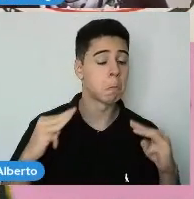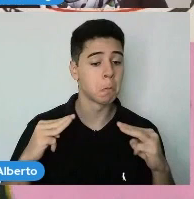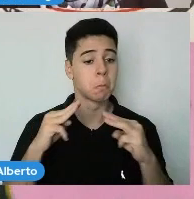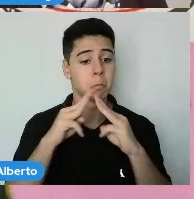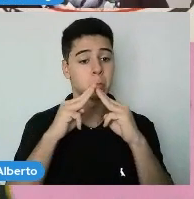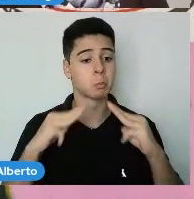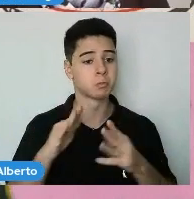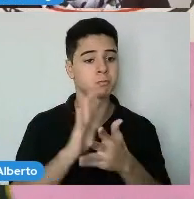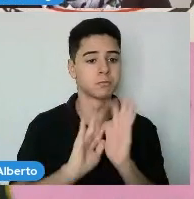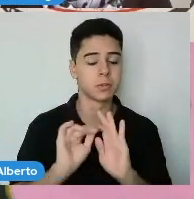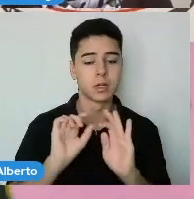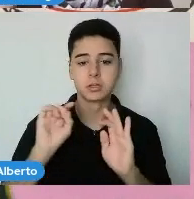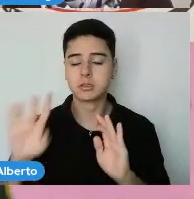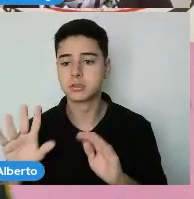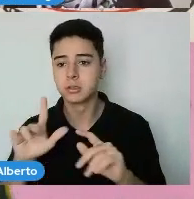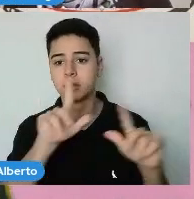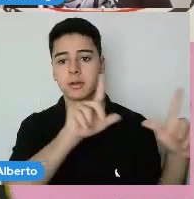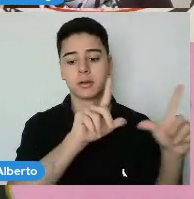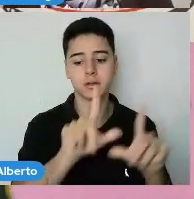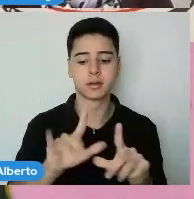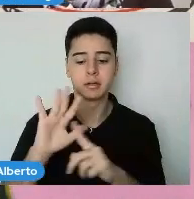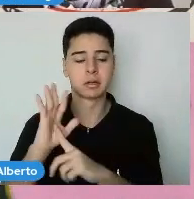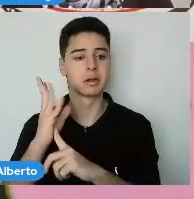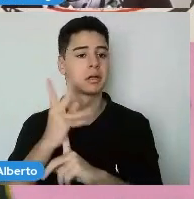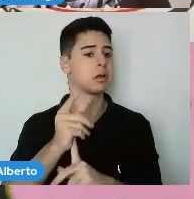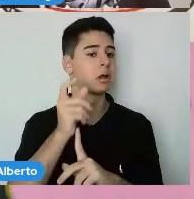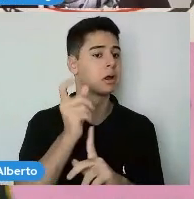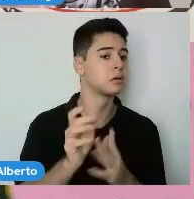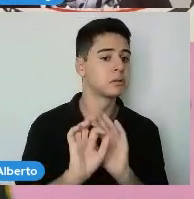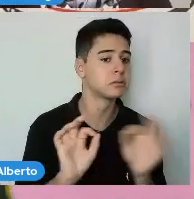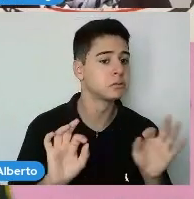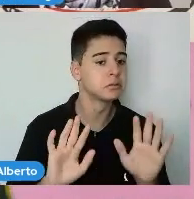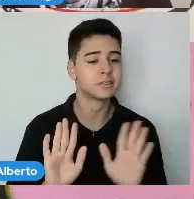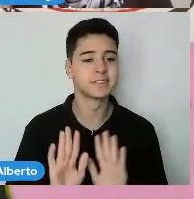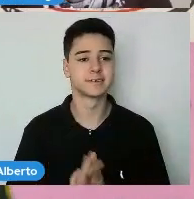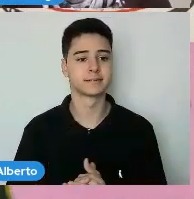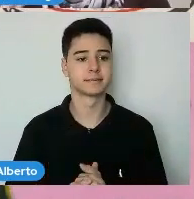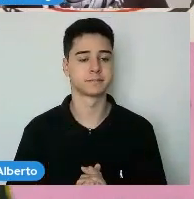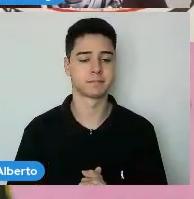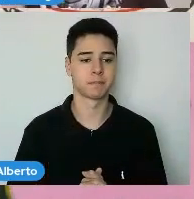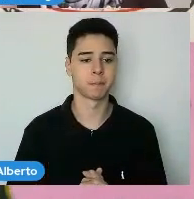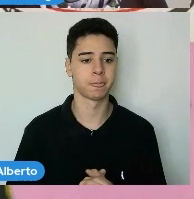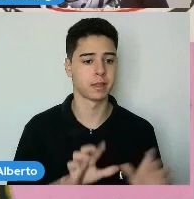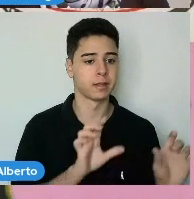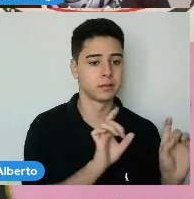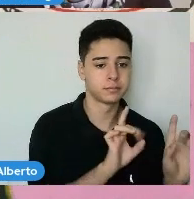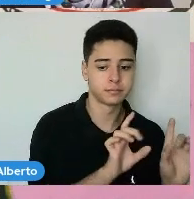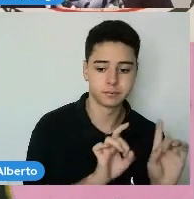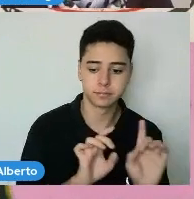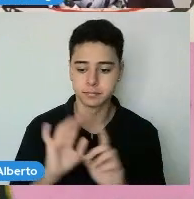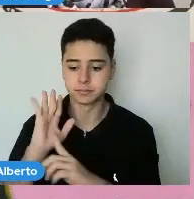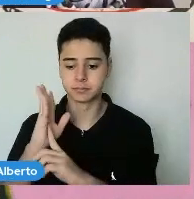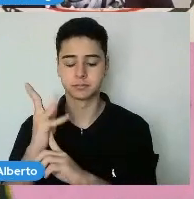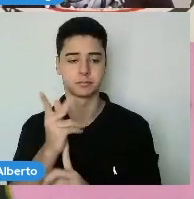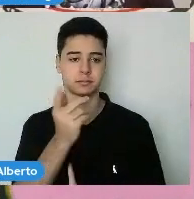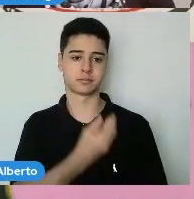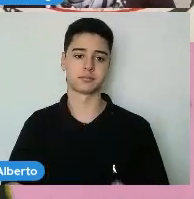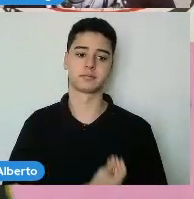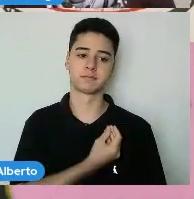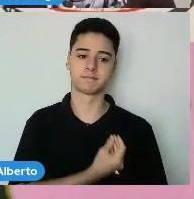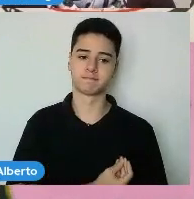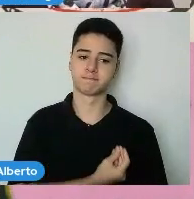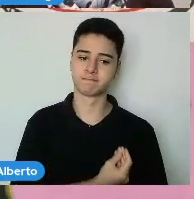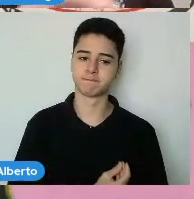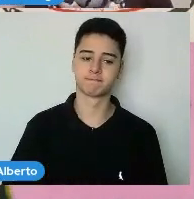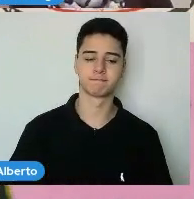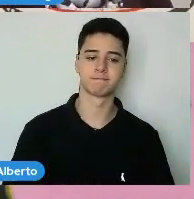só na galeria, a arte não está só no ateliê, a arte está no dia a dia, a arte está na vida,